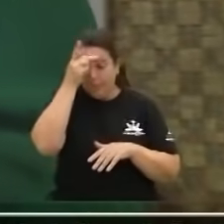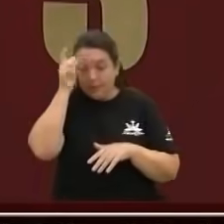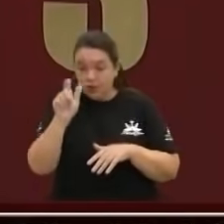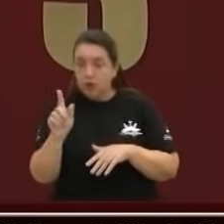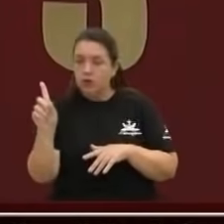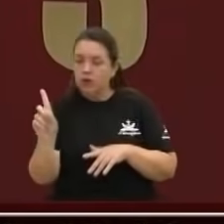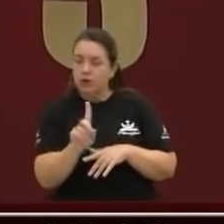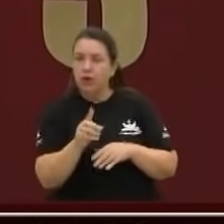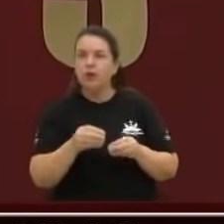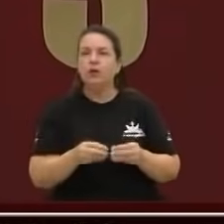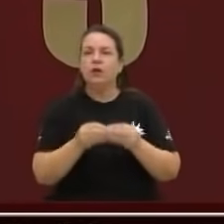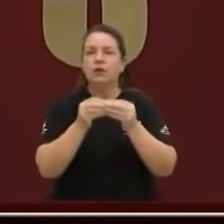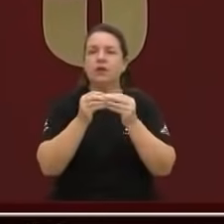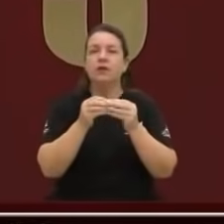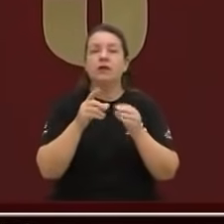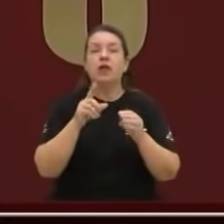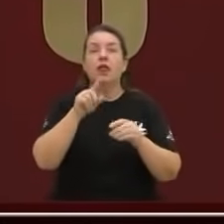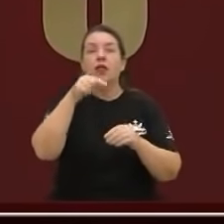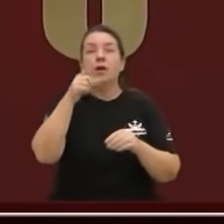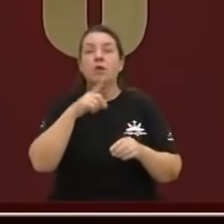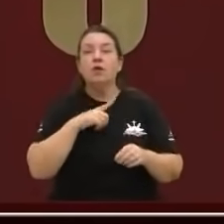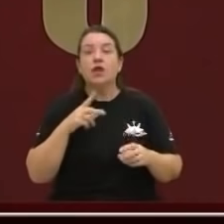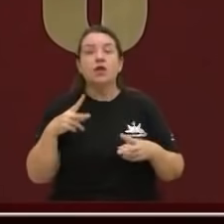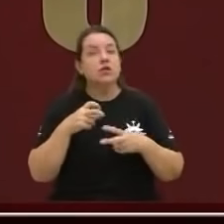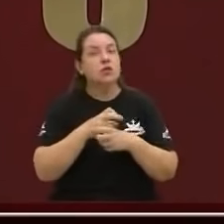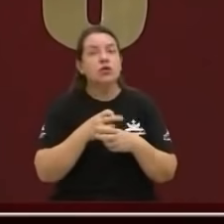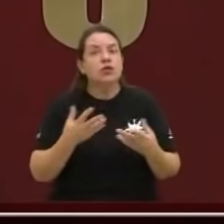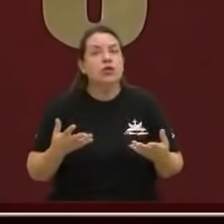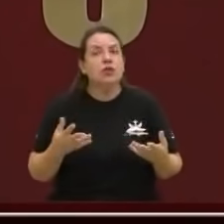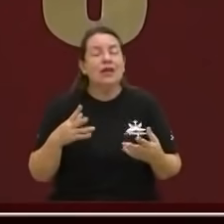mim e depois tem uma cirurgia de câncer.